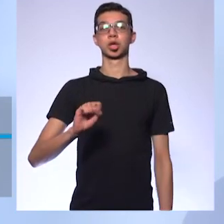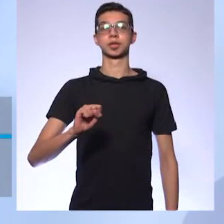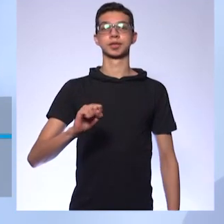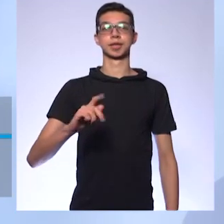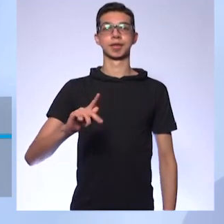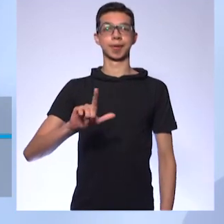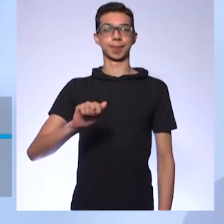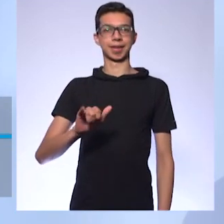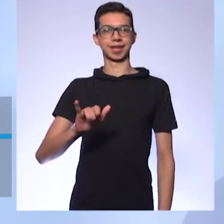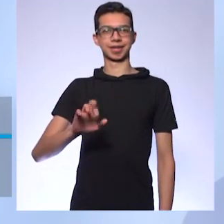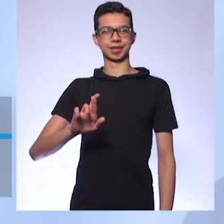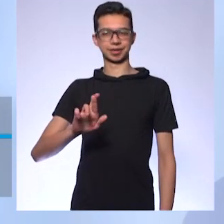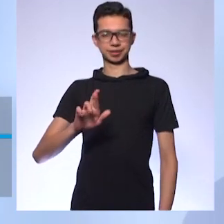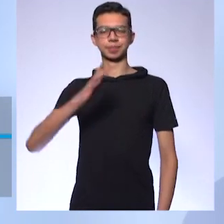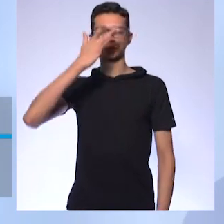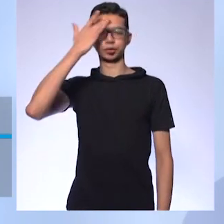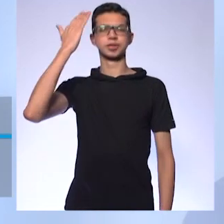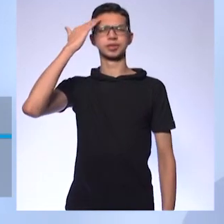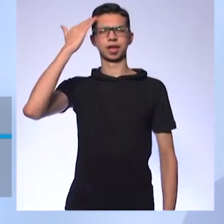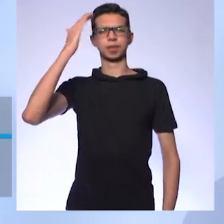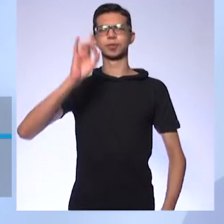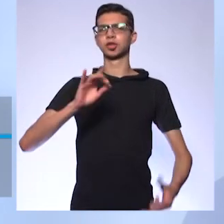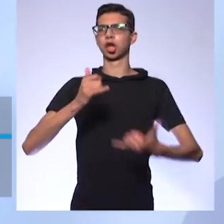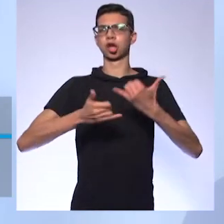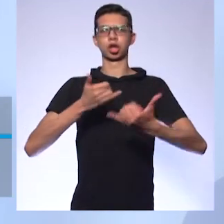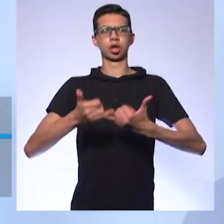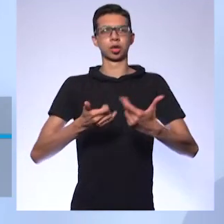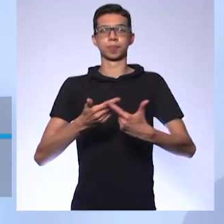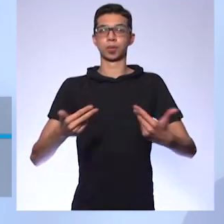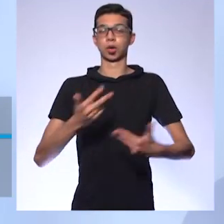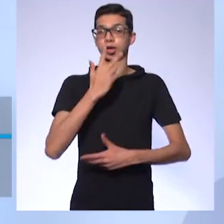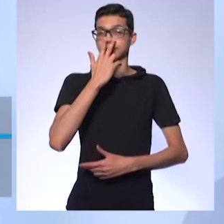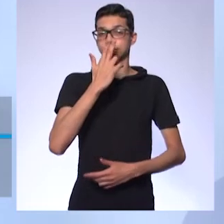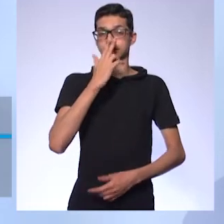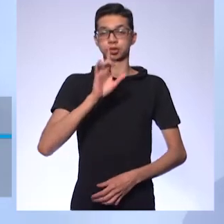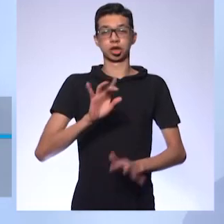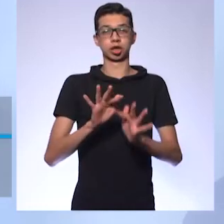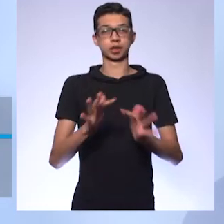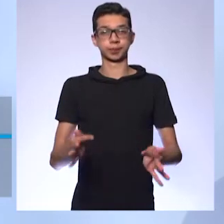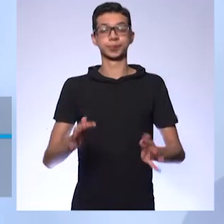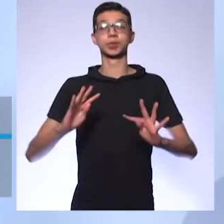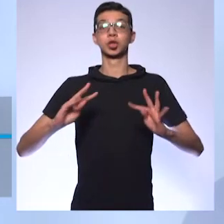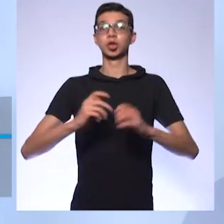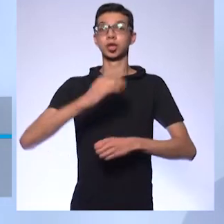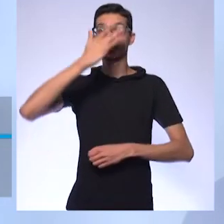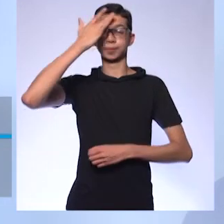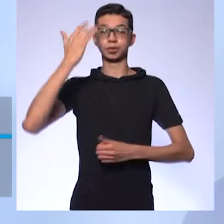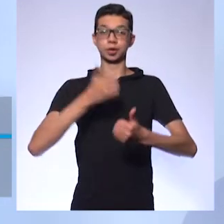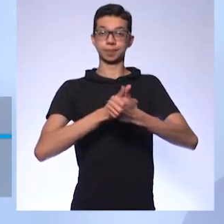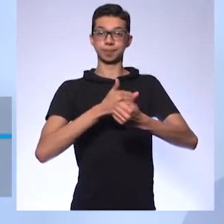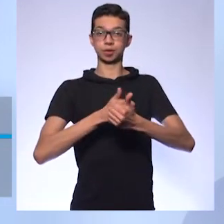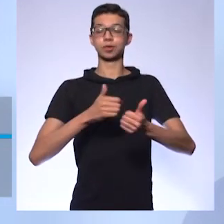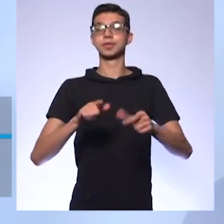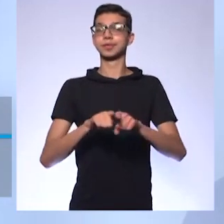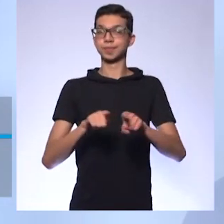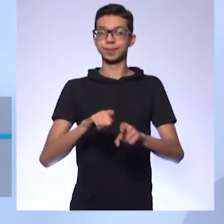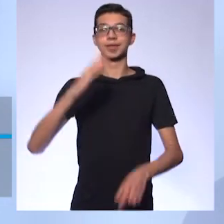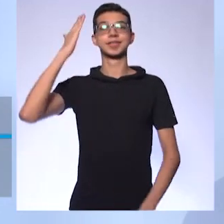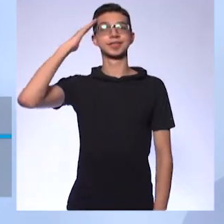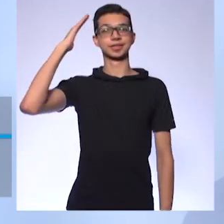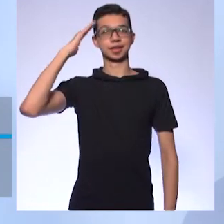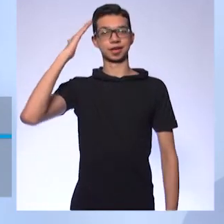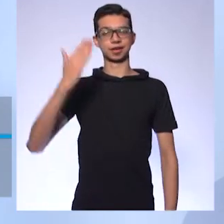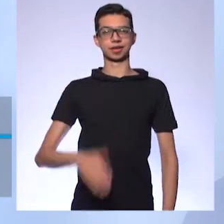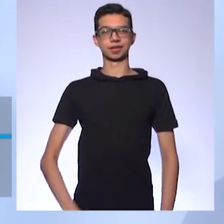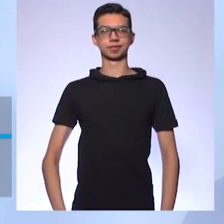aquilo é uma brincadeira, sabe que aquilo é uma fantasia, né? Aquilo é uma espécie de jogo. E todo mundo que está ao redor dele sabe aquilo também, né? Ó, estamos